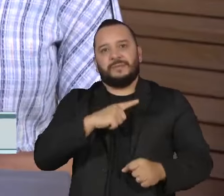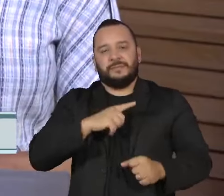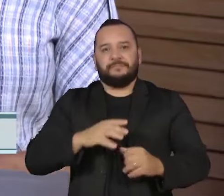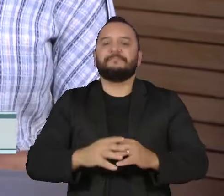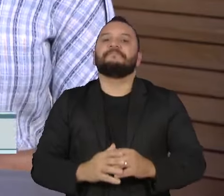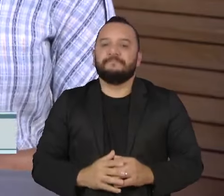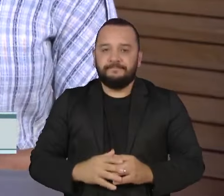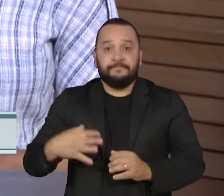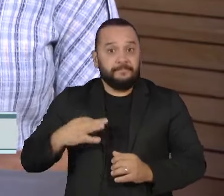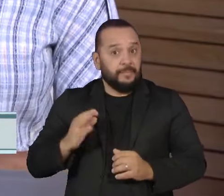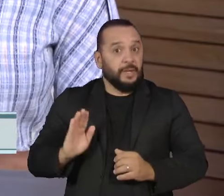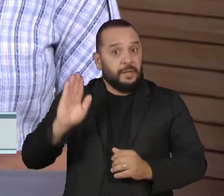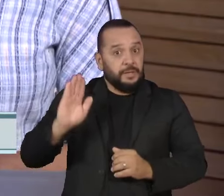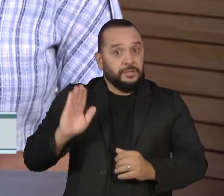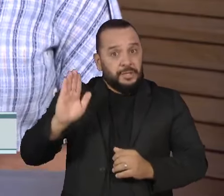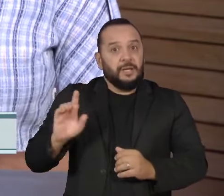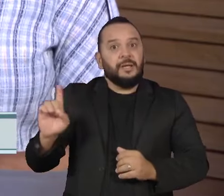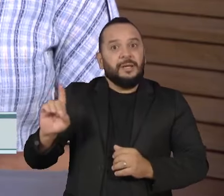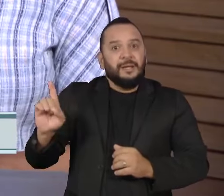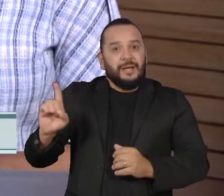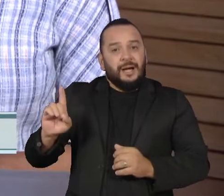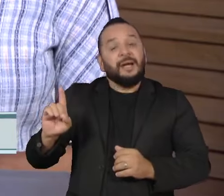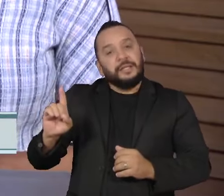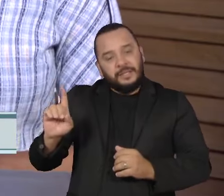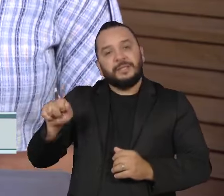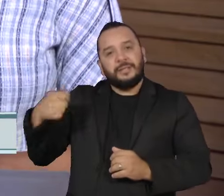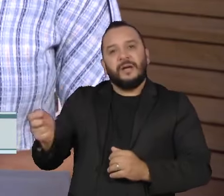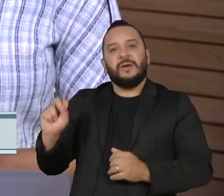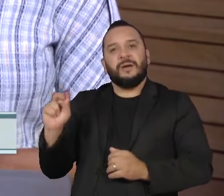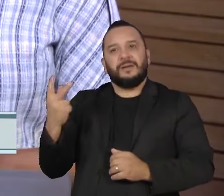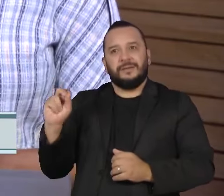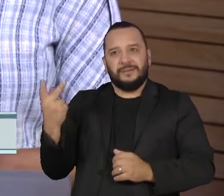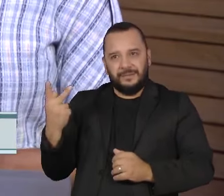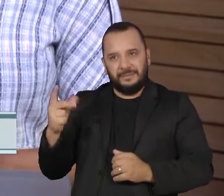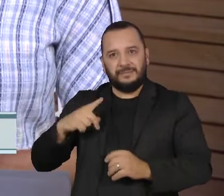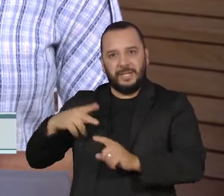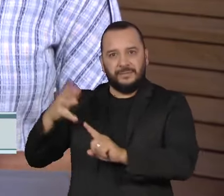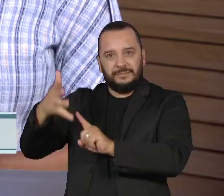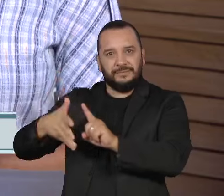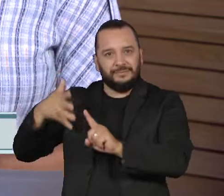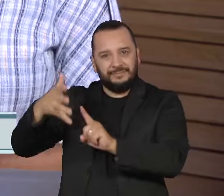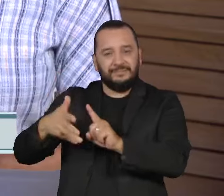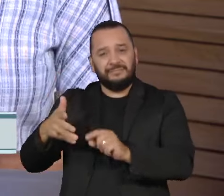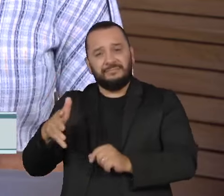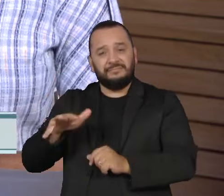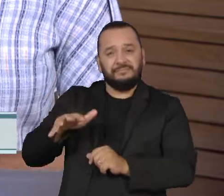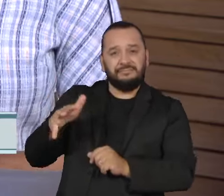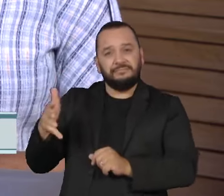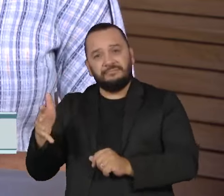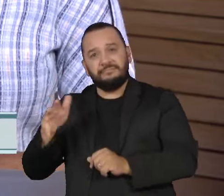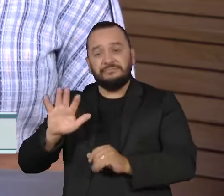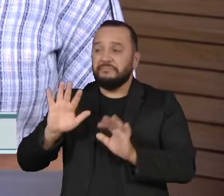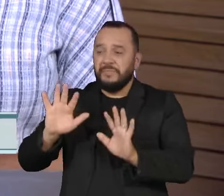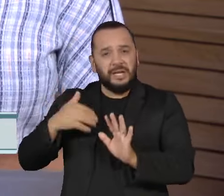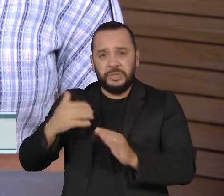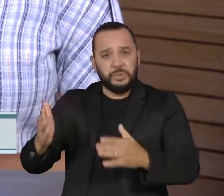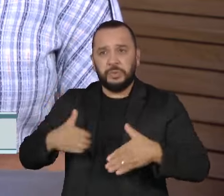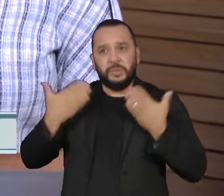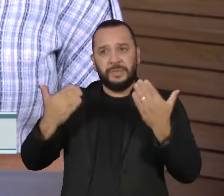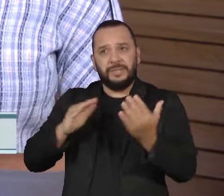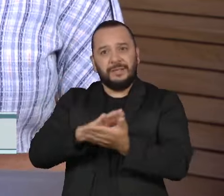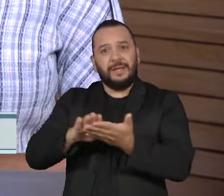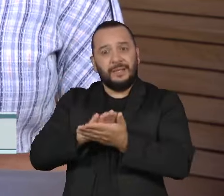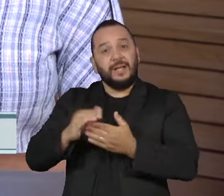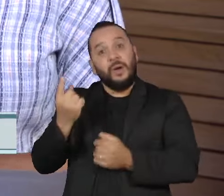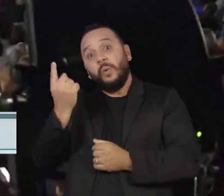a candidata Democrata a Casa Branca camala Harris fez um discurso morno e sem surpresas na última fala antes